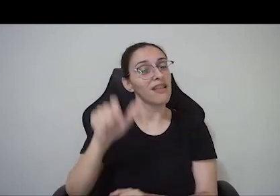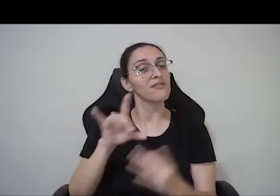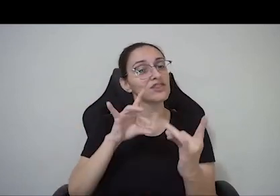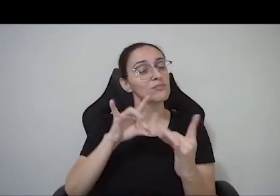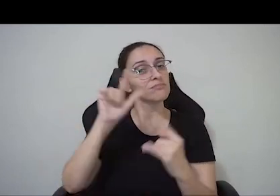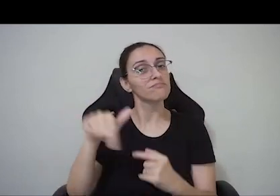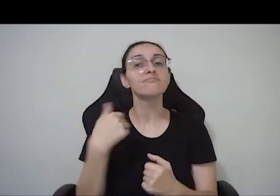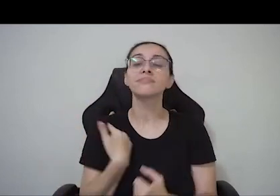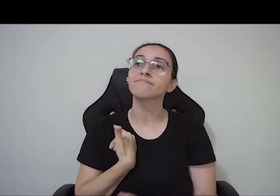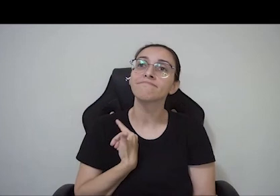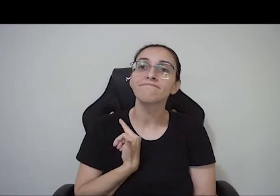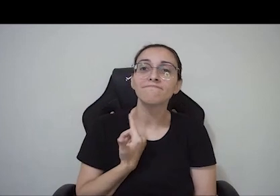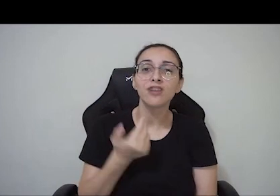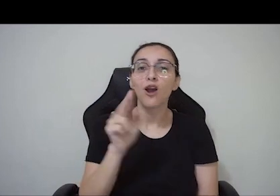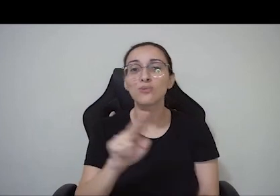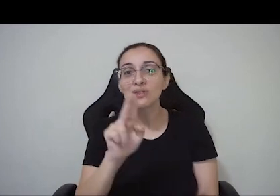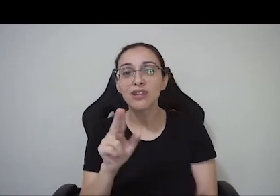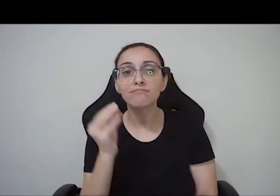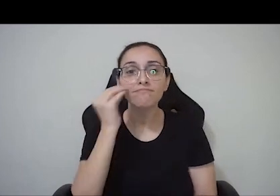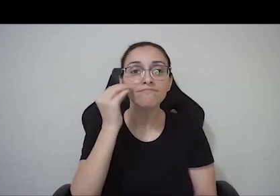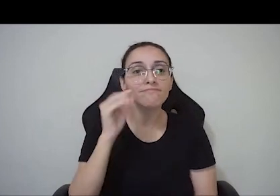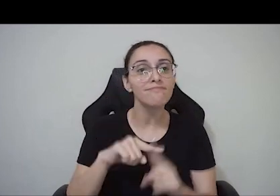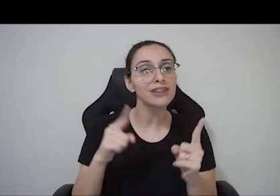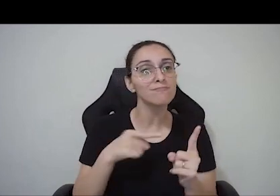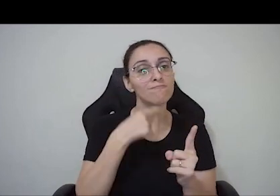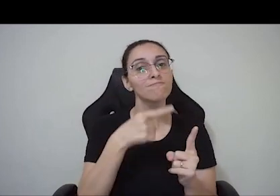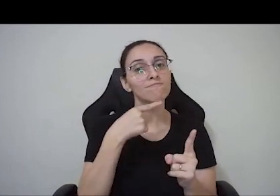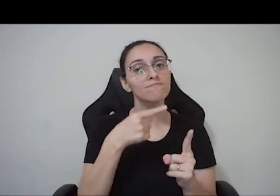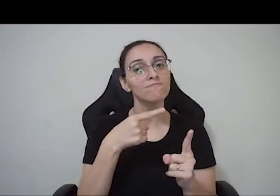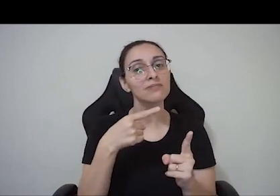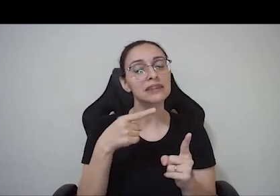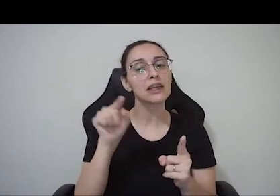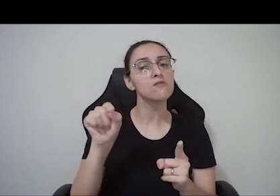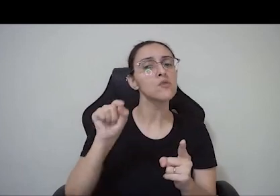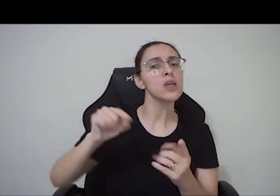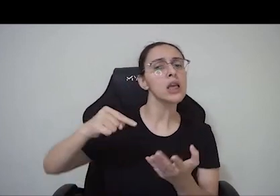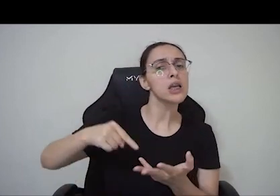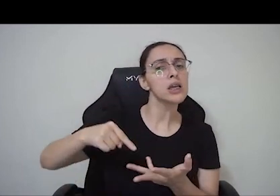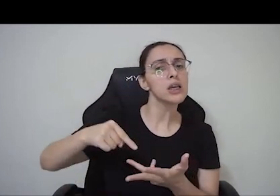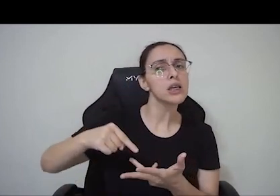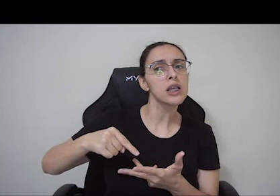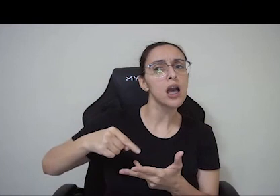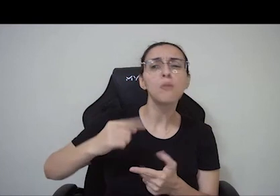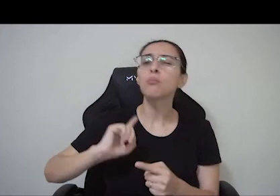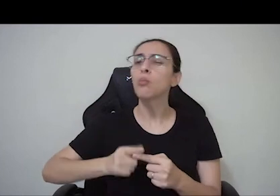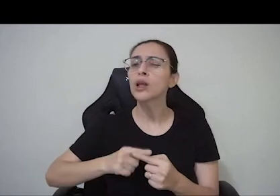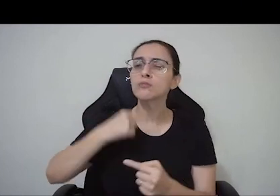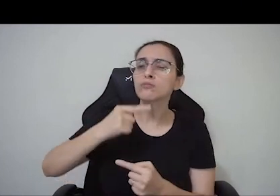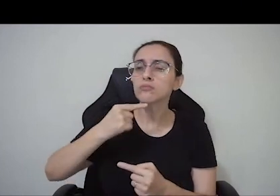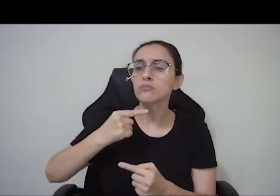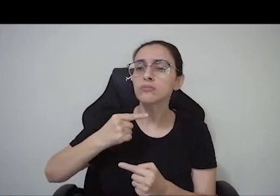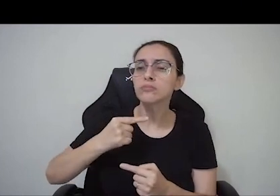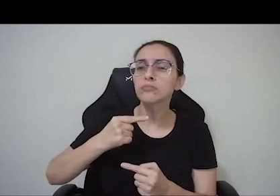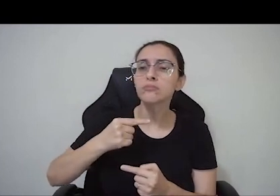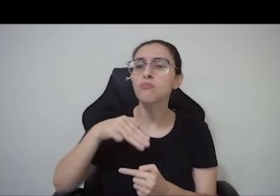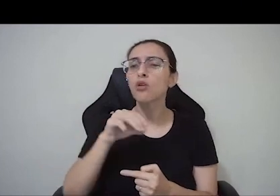tentei utilizar e eu não consegui. E a gente entender a dor dele, entender os motivos dele.